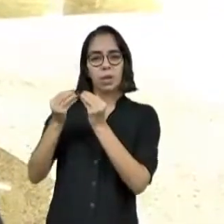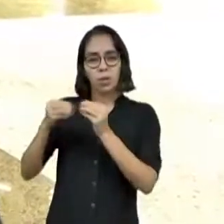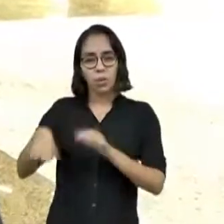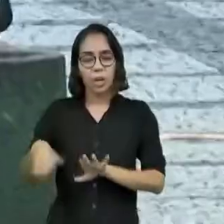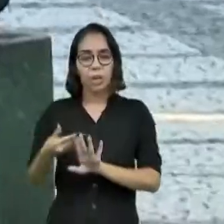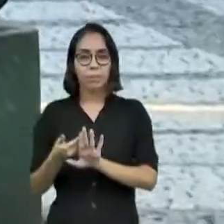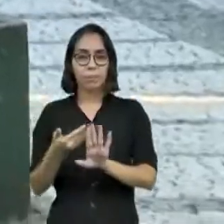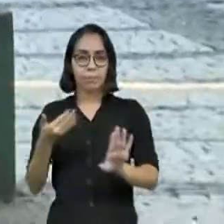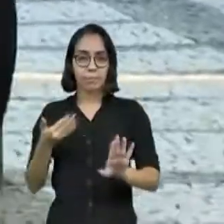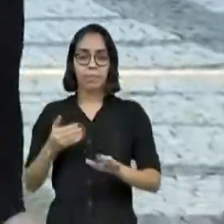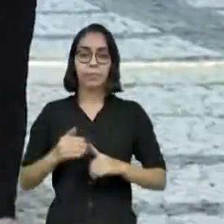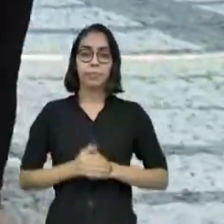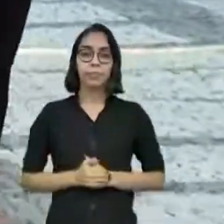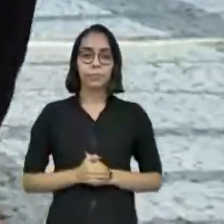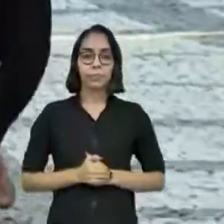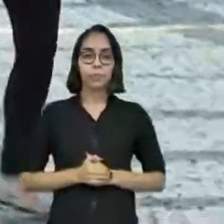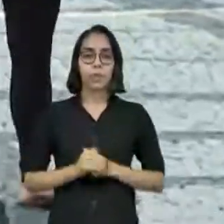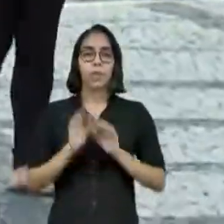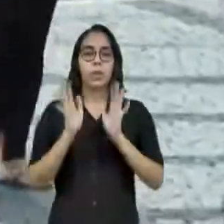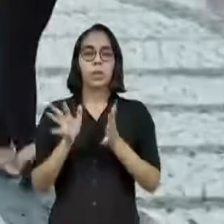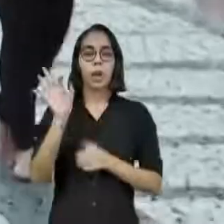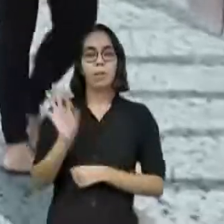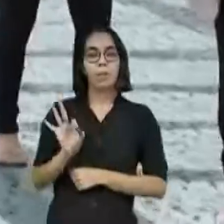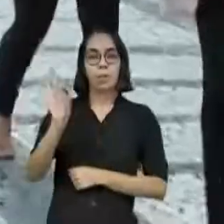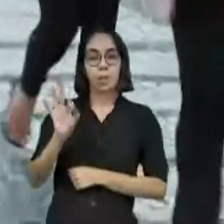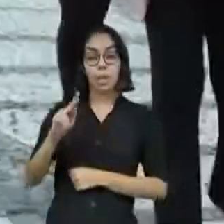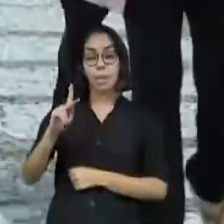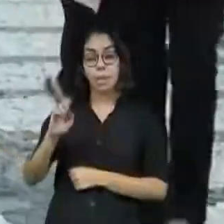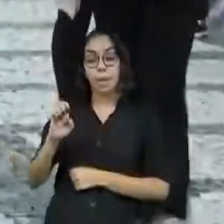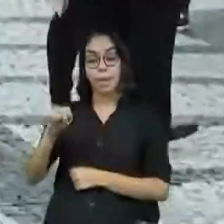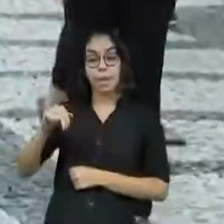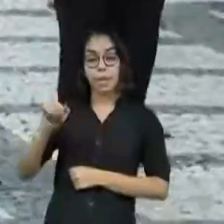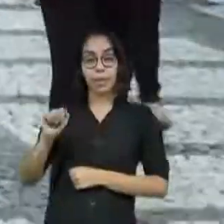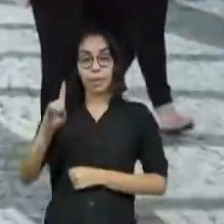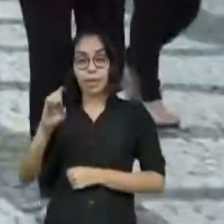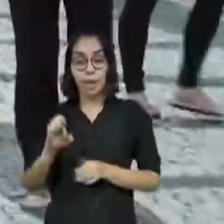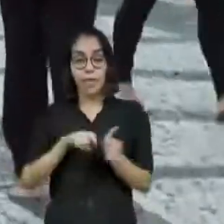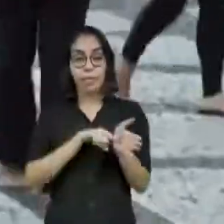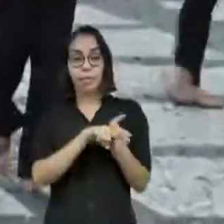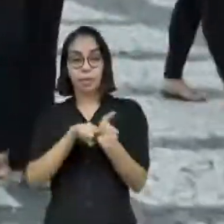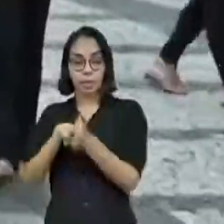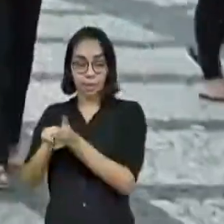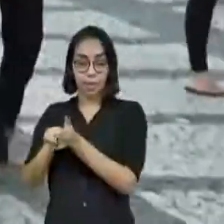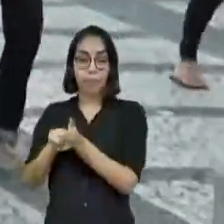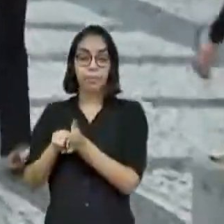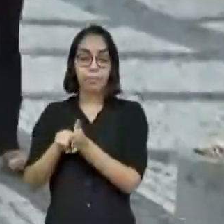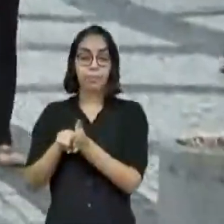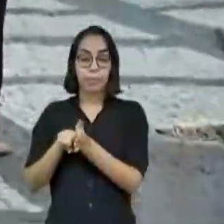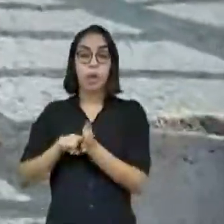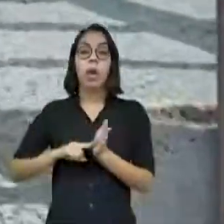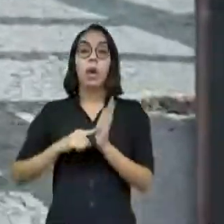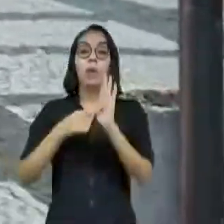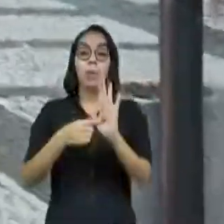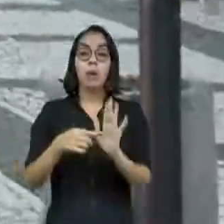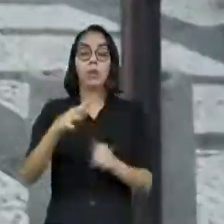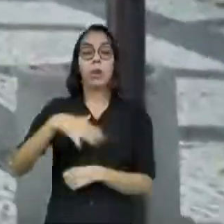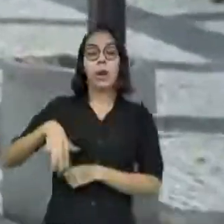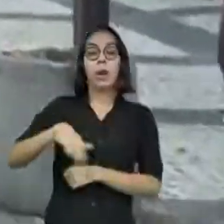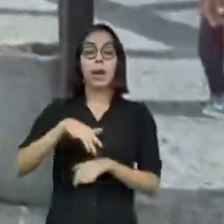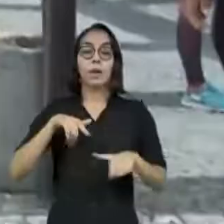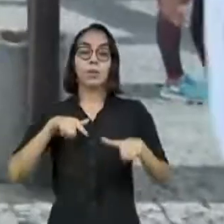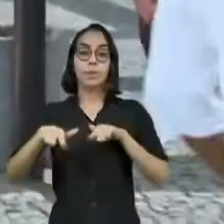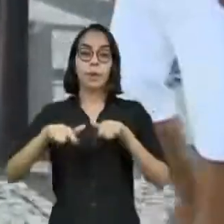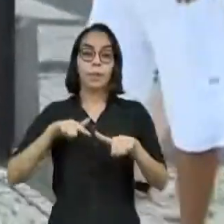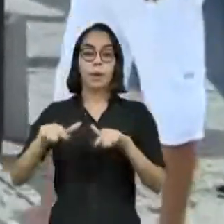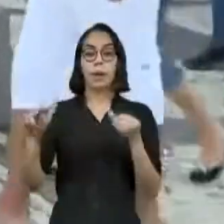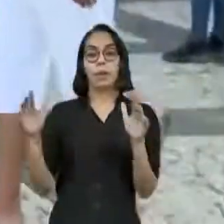distanciamento social. De acordo com dados da PNAD Contínua 2019, a situação no mercado de trabalho, renda e